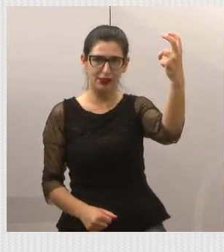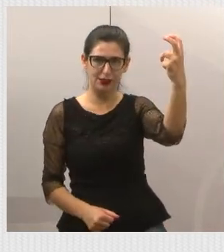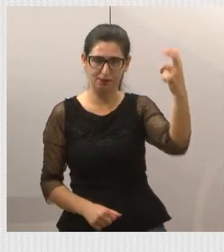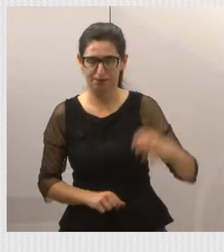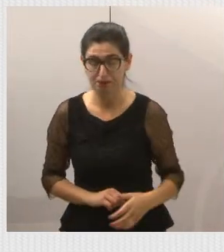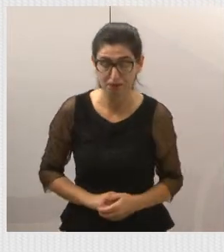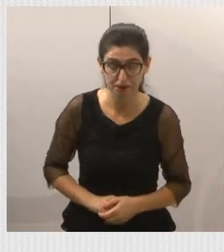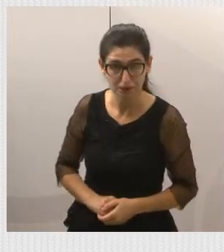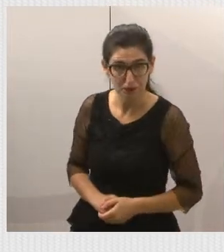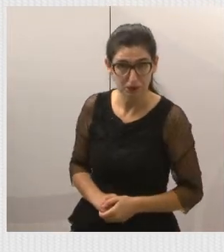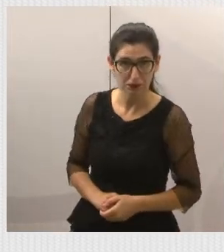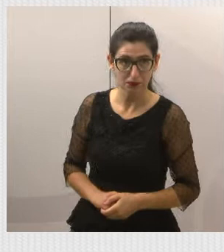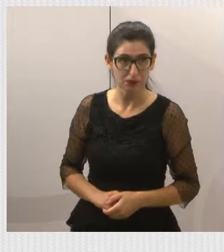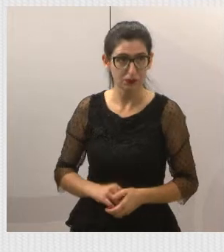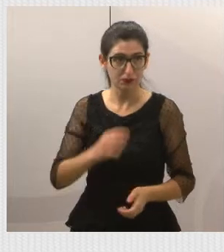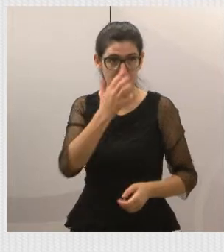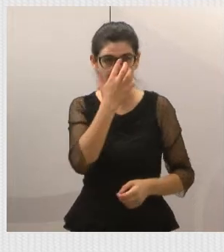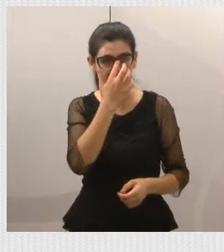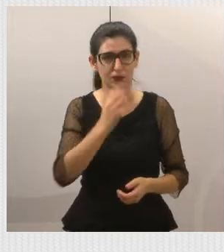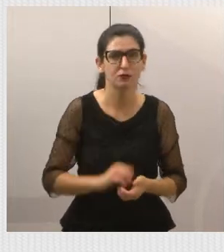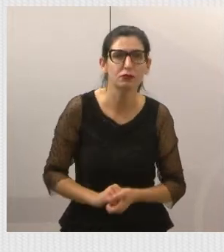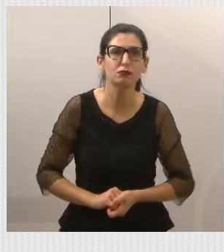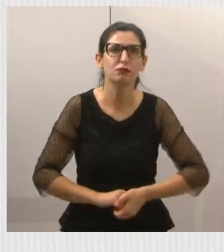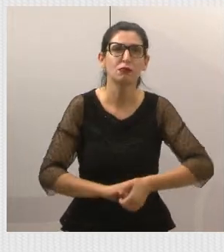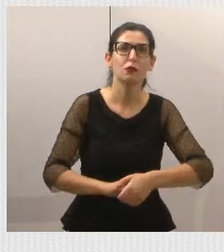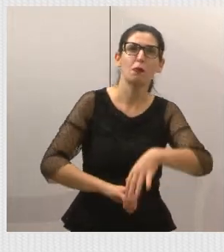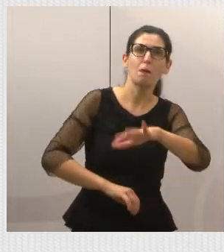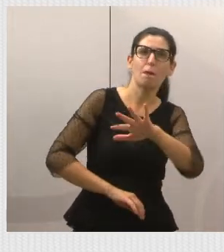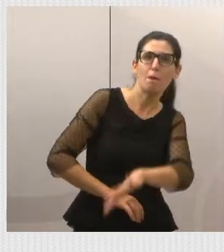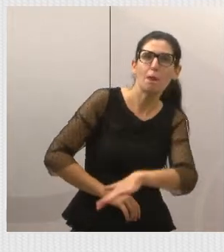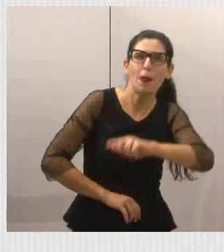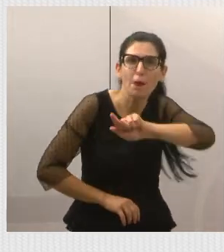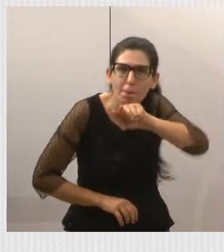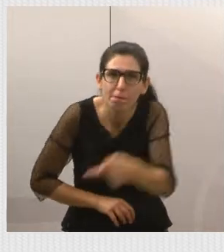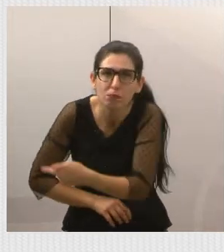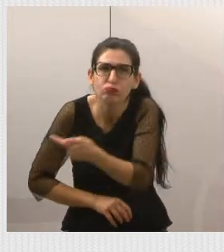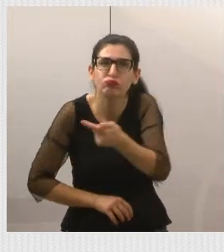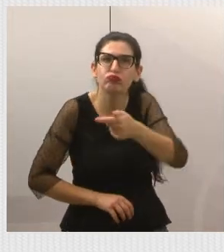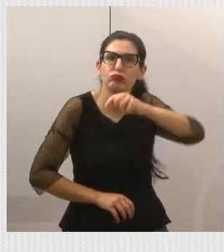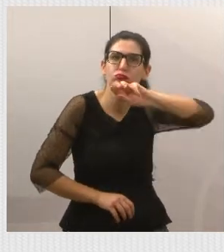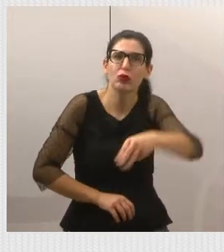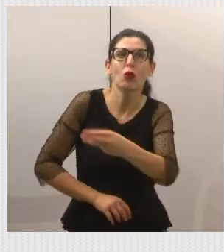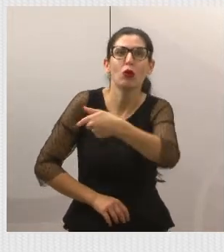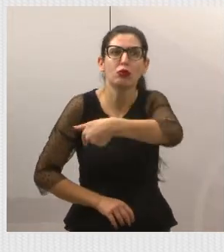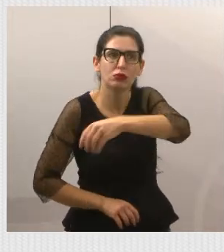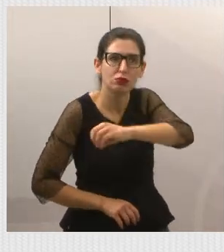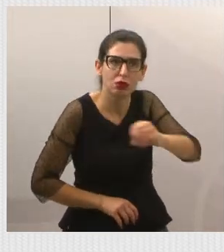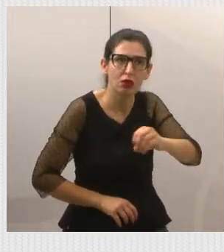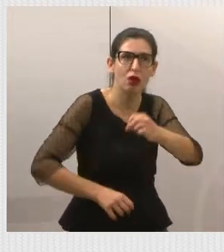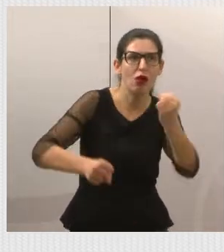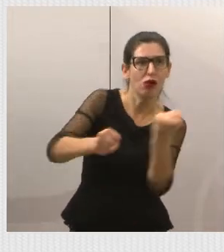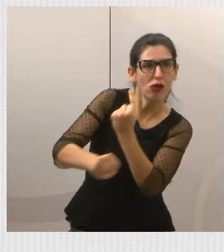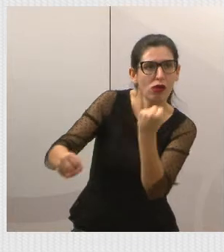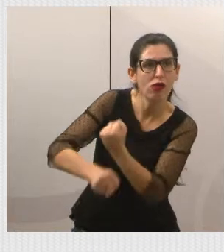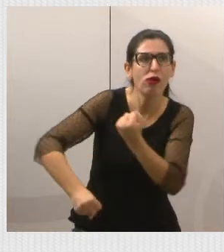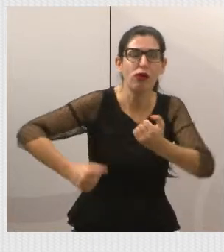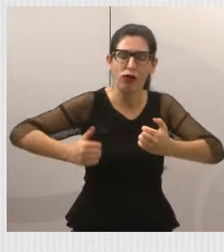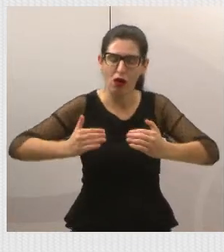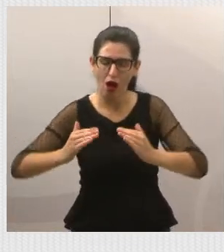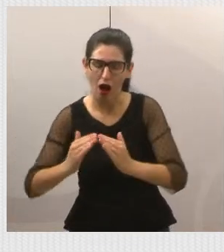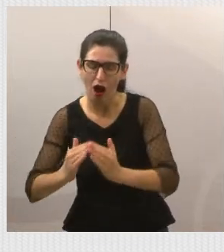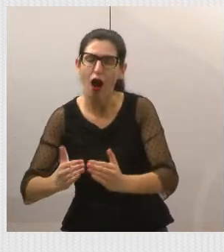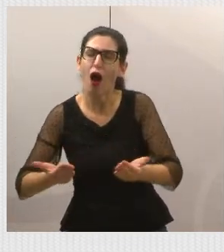Fundação Prolar, a gente chega a 1.700.000 de investimento em habitação popular, com construção e reformas de casa,